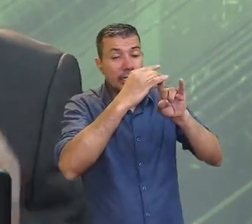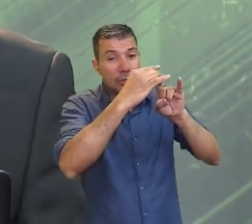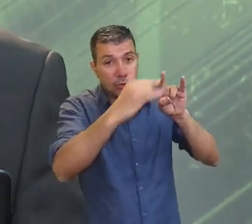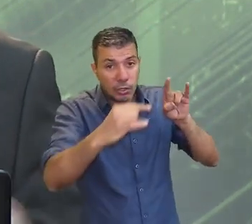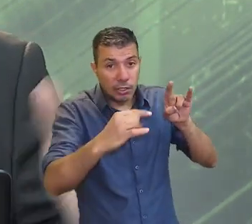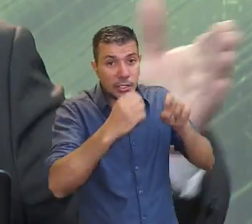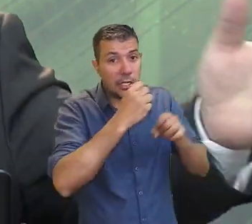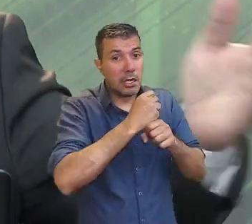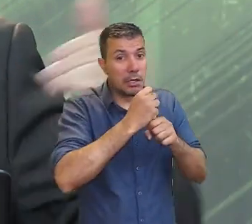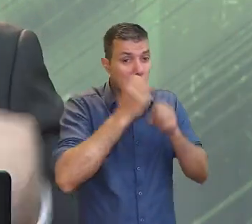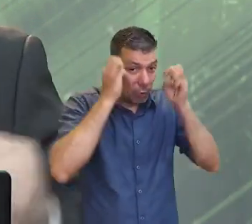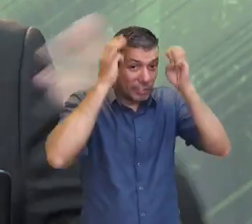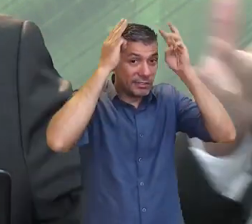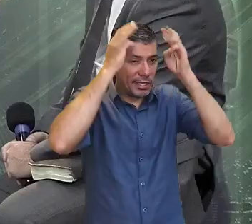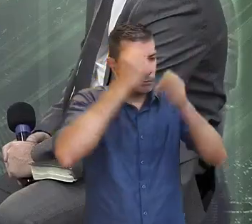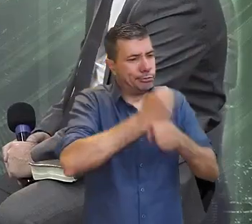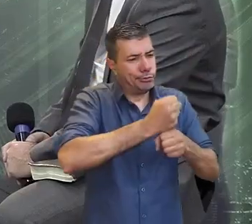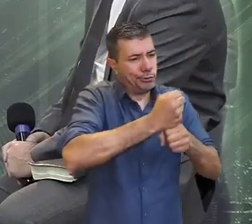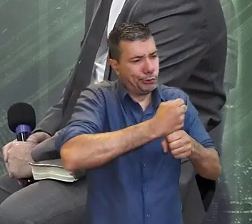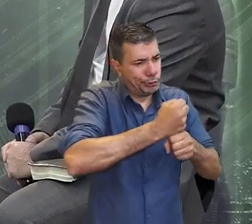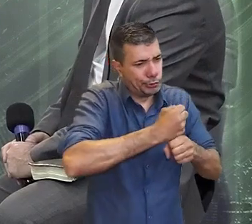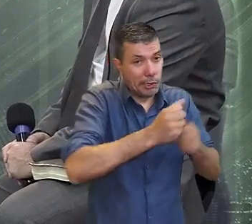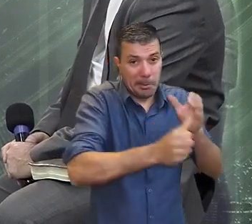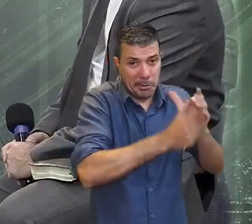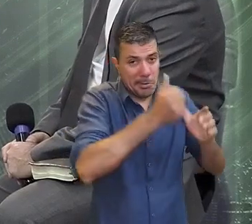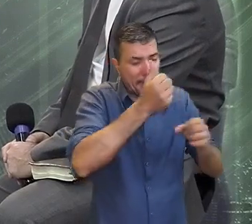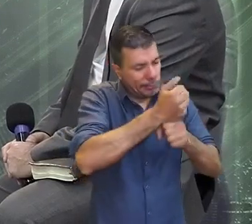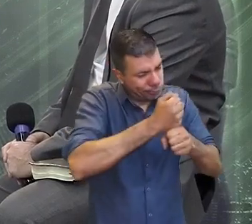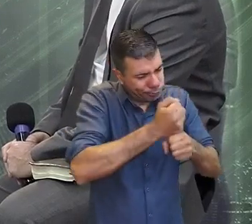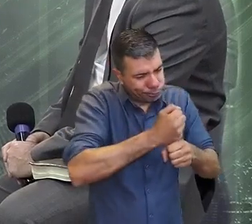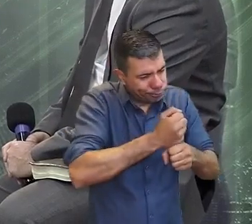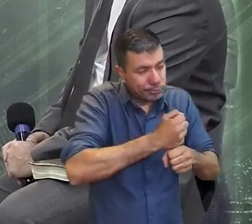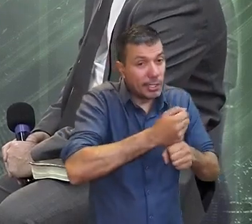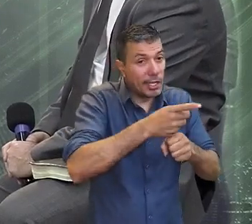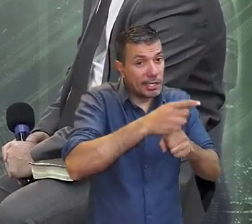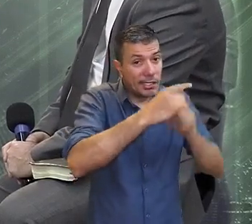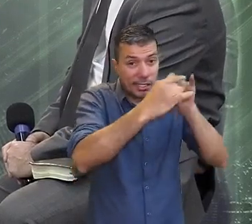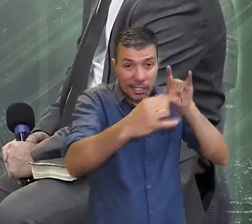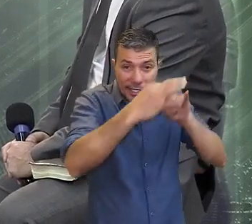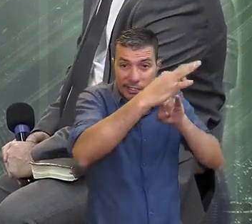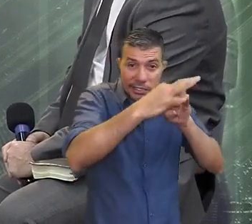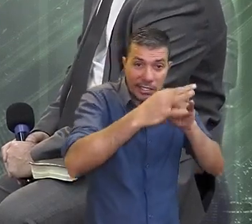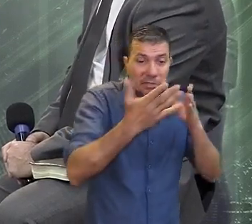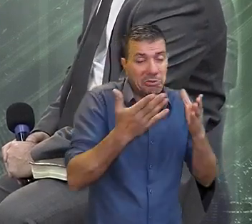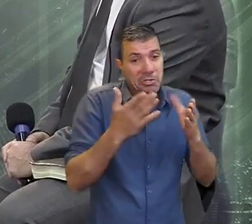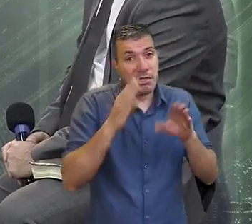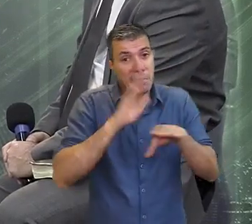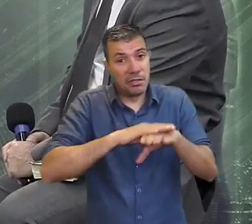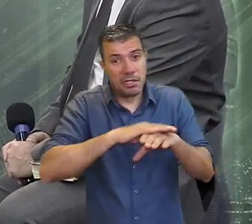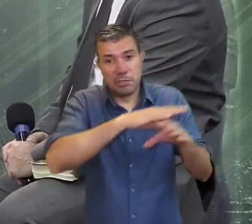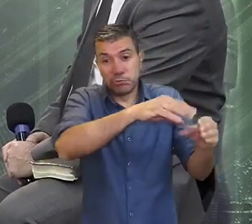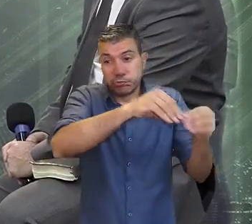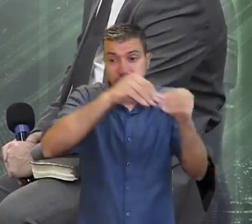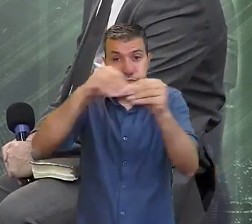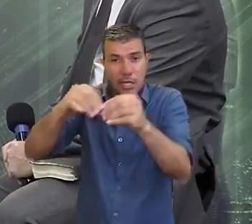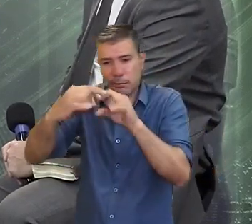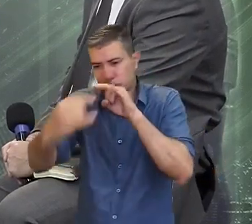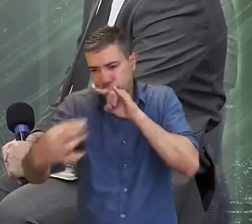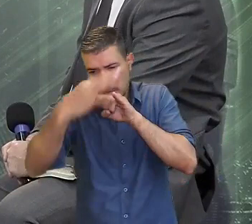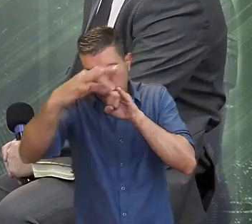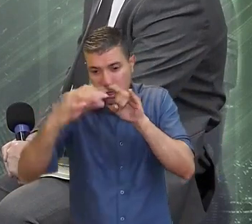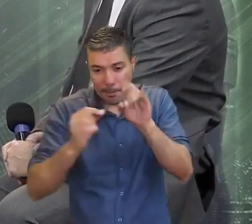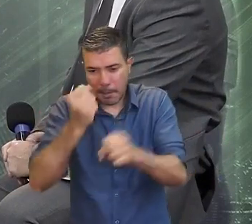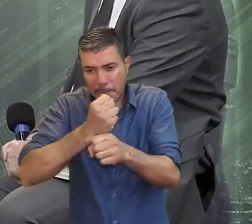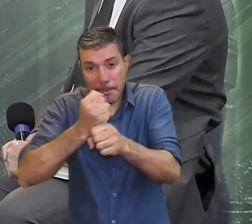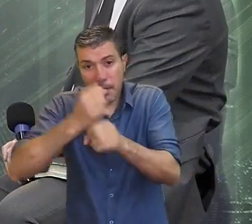por ordem divina. O pastor leu o texto, o primeiro texto que nós lemos hoje. Esse tabernáculo ou tenda móvel, ele mudava de lugar à medida